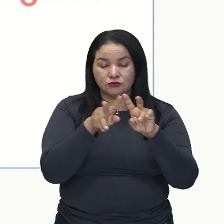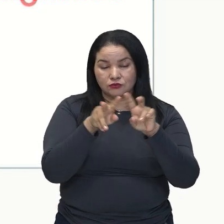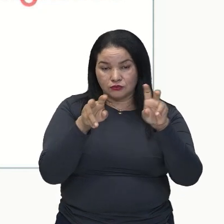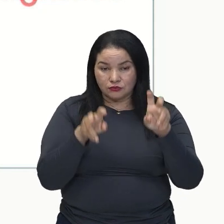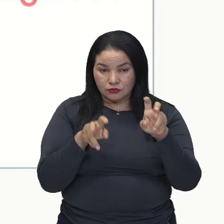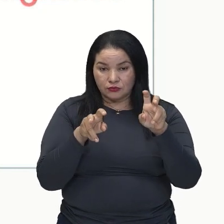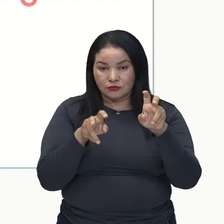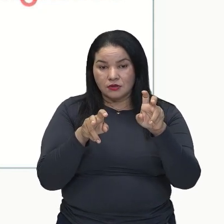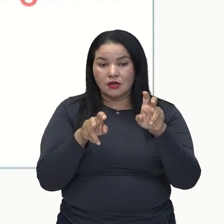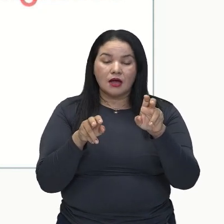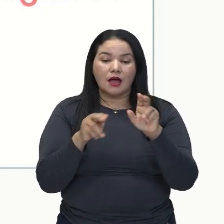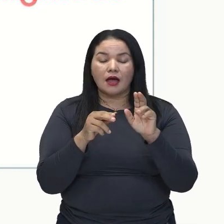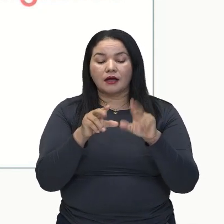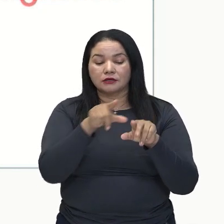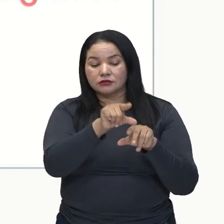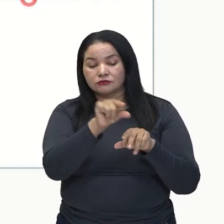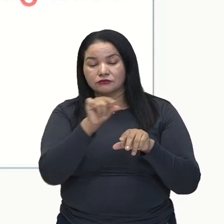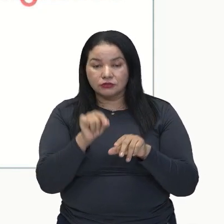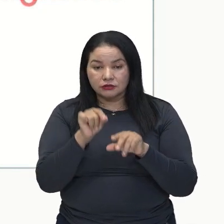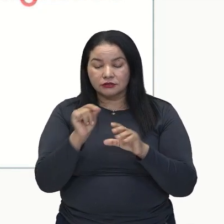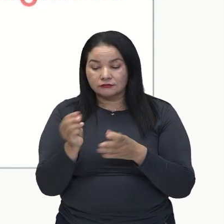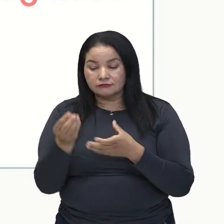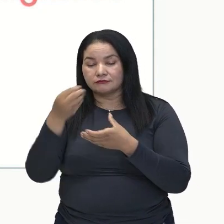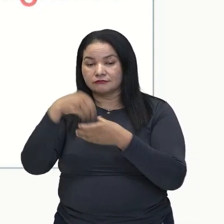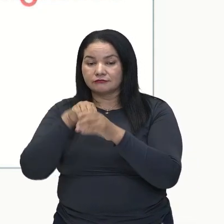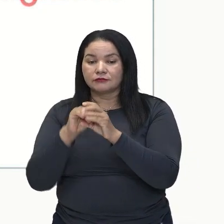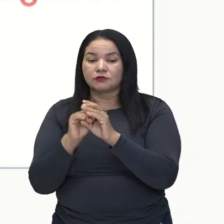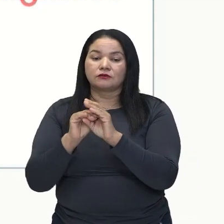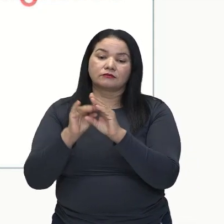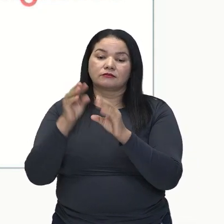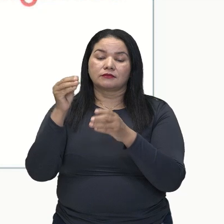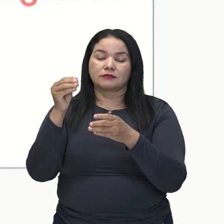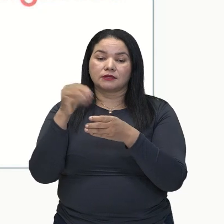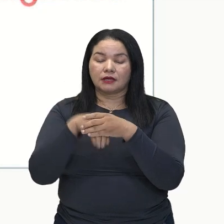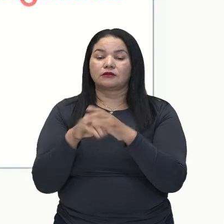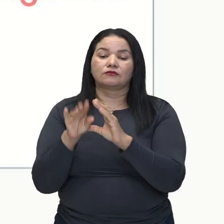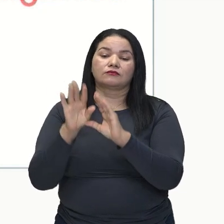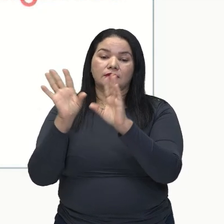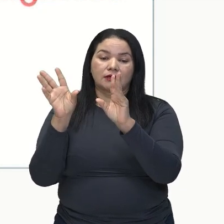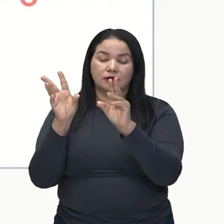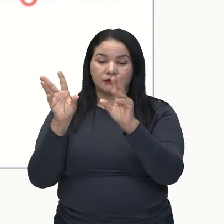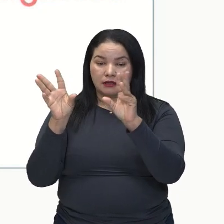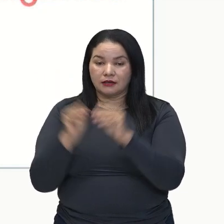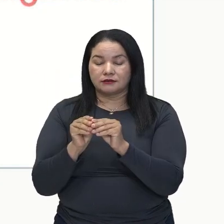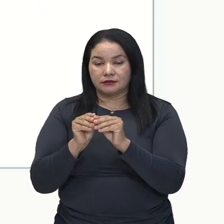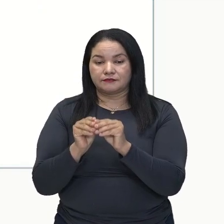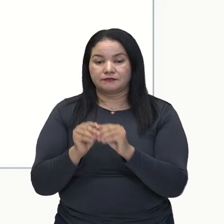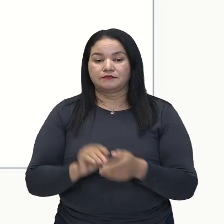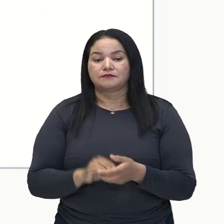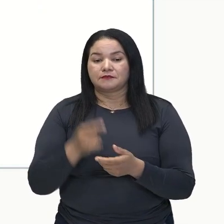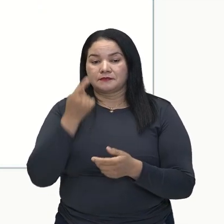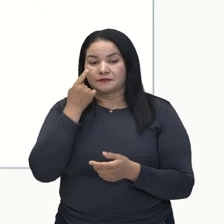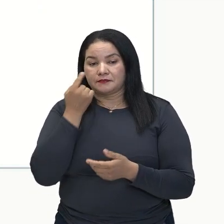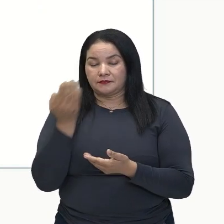para eu compreender. Então olha lá, eu tinha aqui